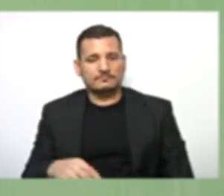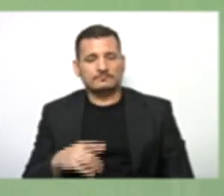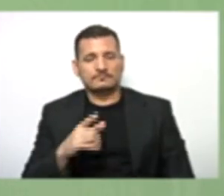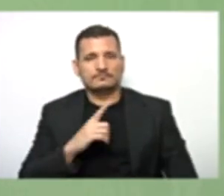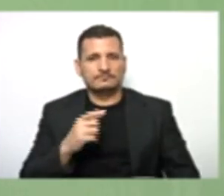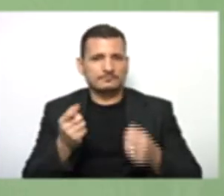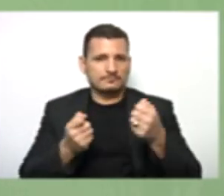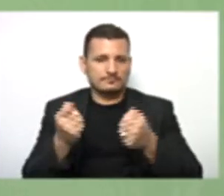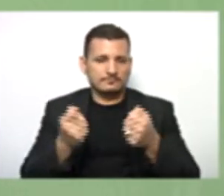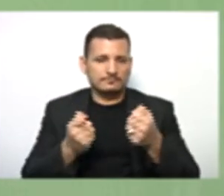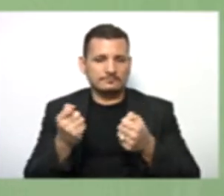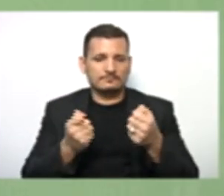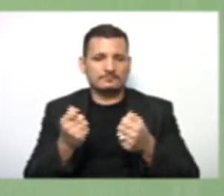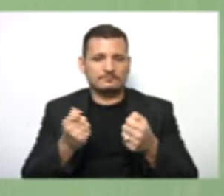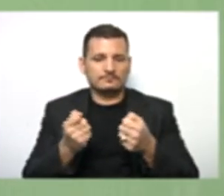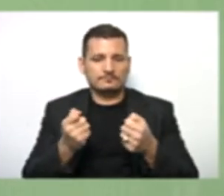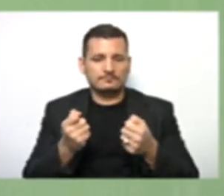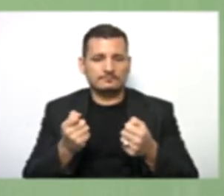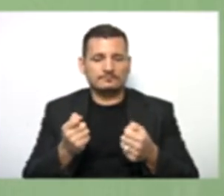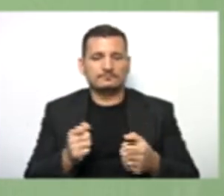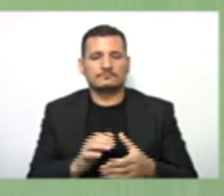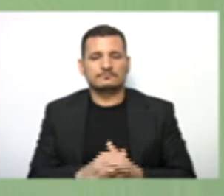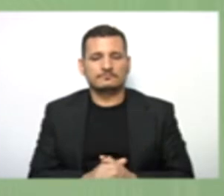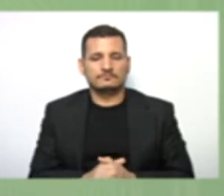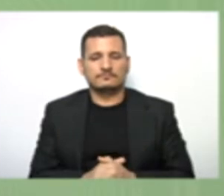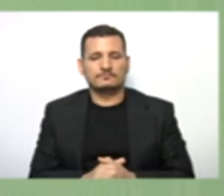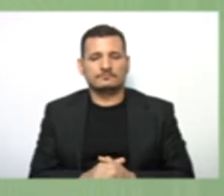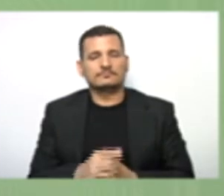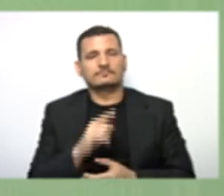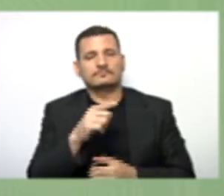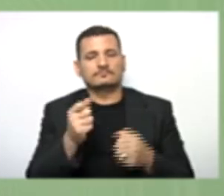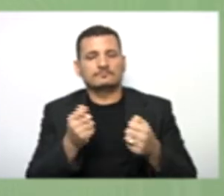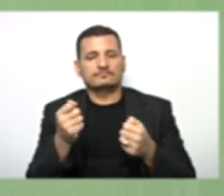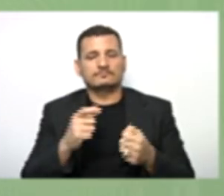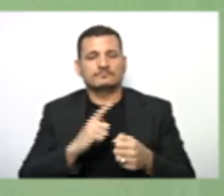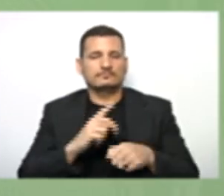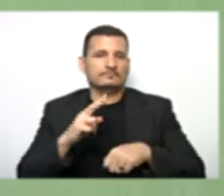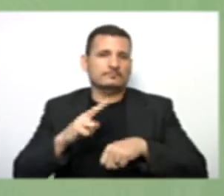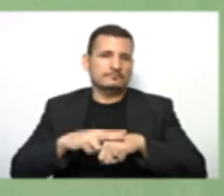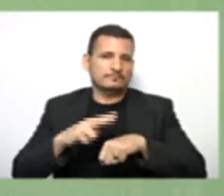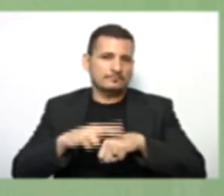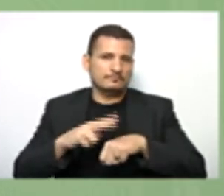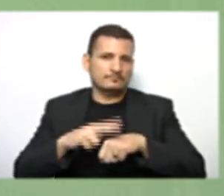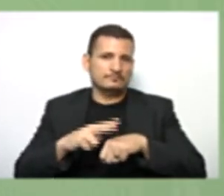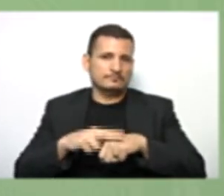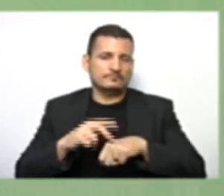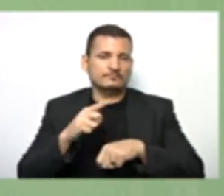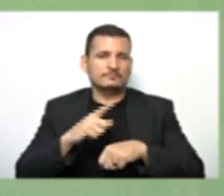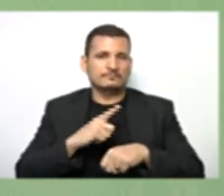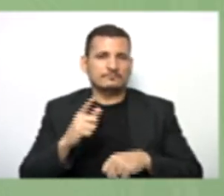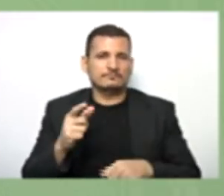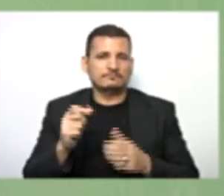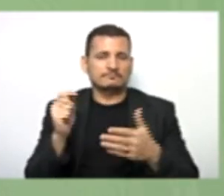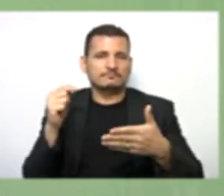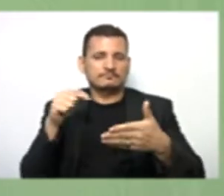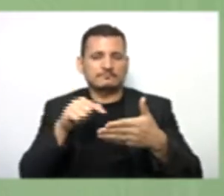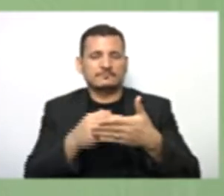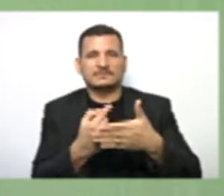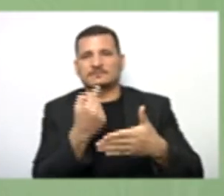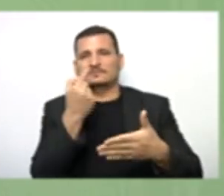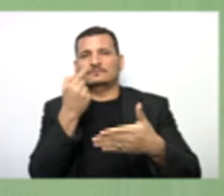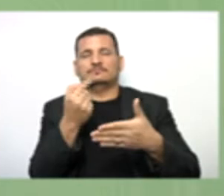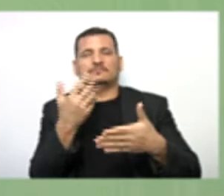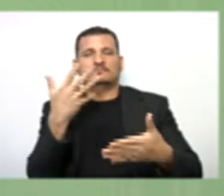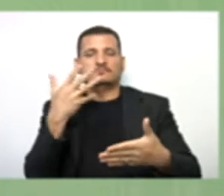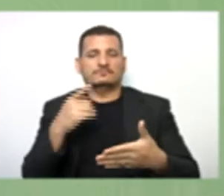um carro, né, nesse carro, a gente tem o vidro aqui, que esse vidro tem um reflexo, olhem só, ele tem